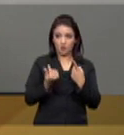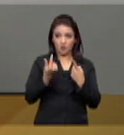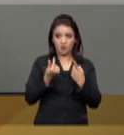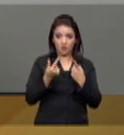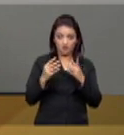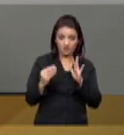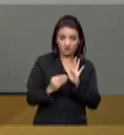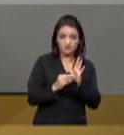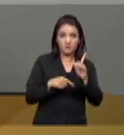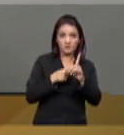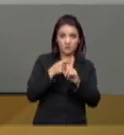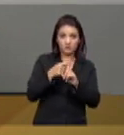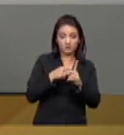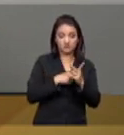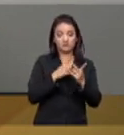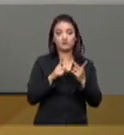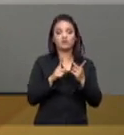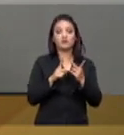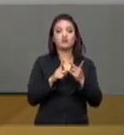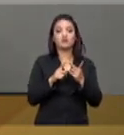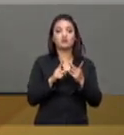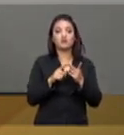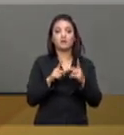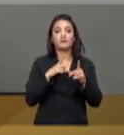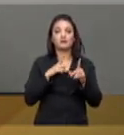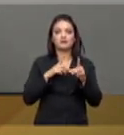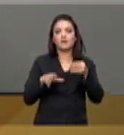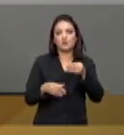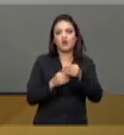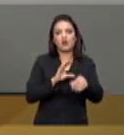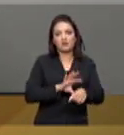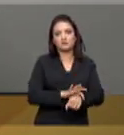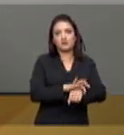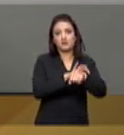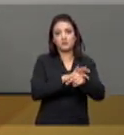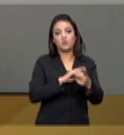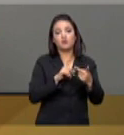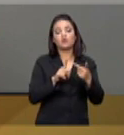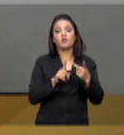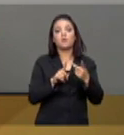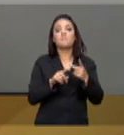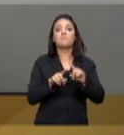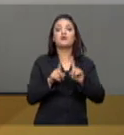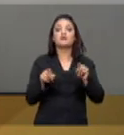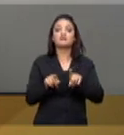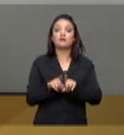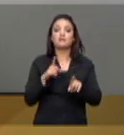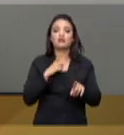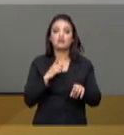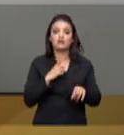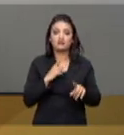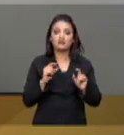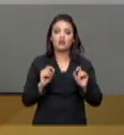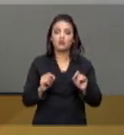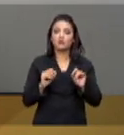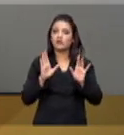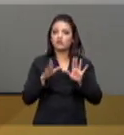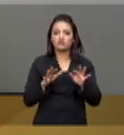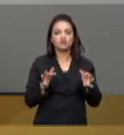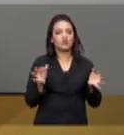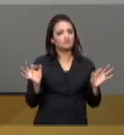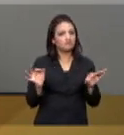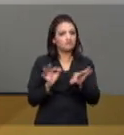faça-se positivamente, importando em acréscimo patrimonial, que essa incorporação revista-se de caráter definitivo.